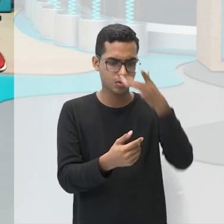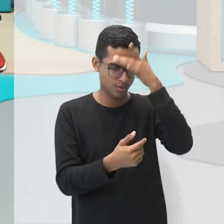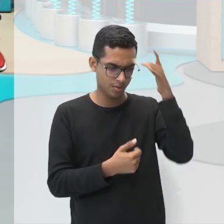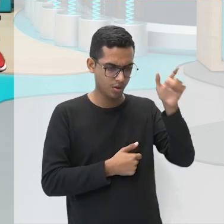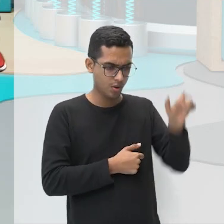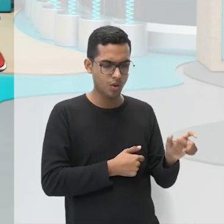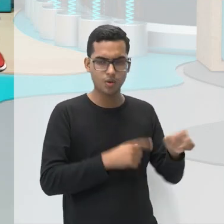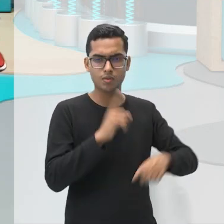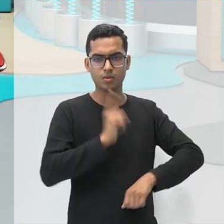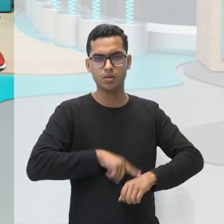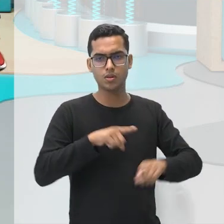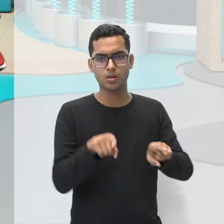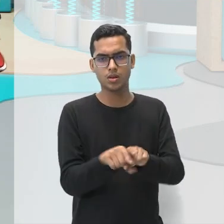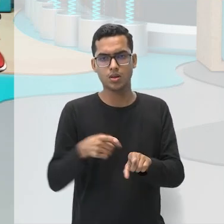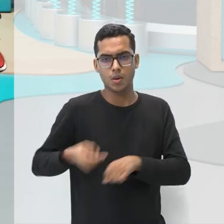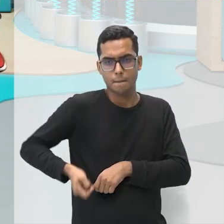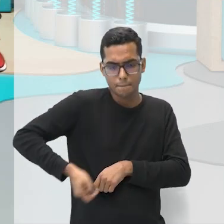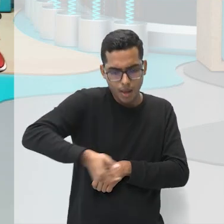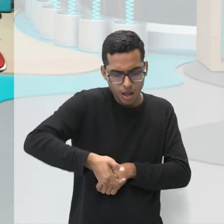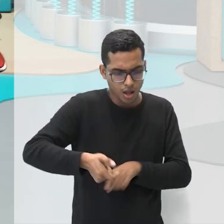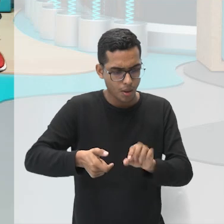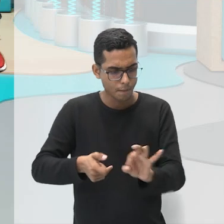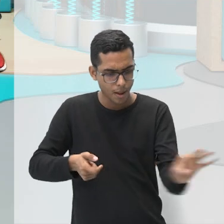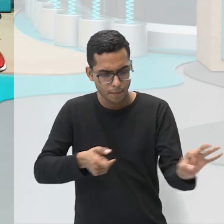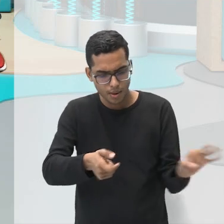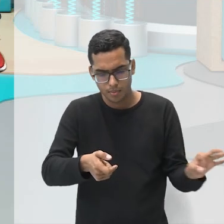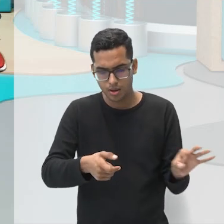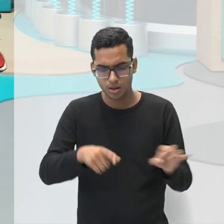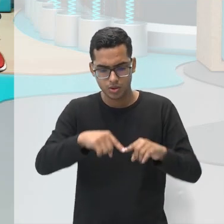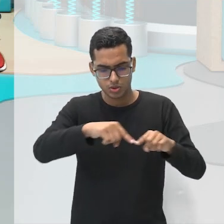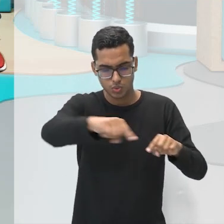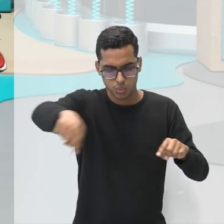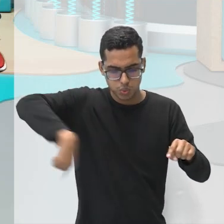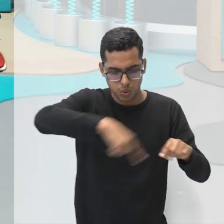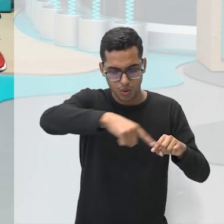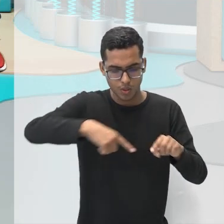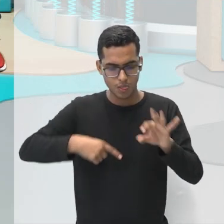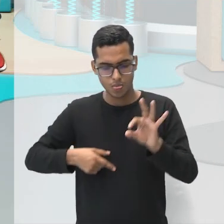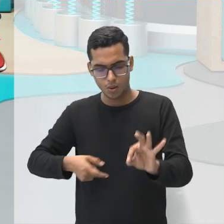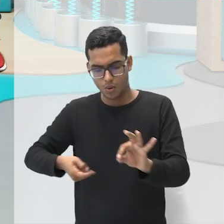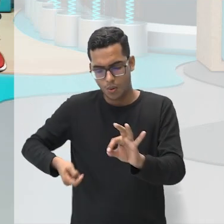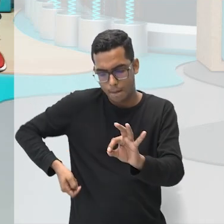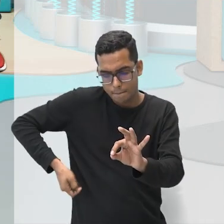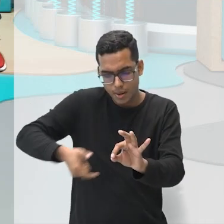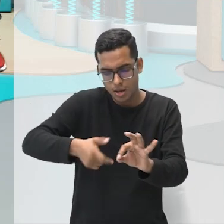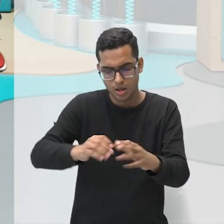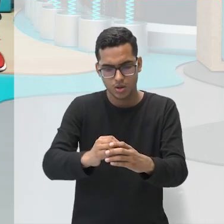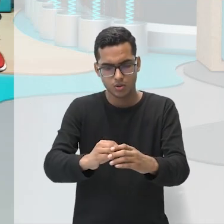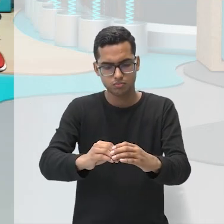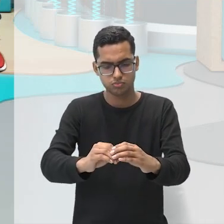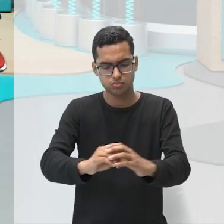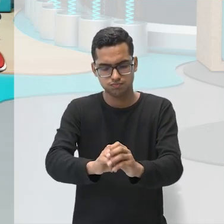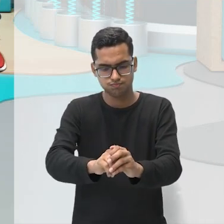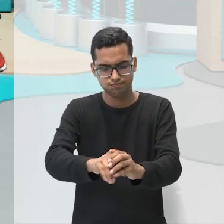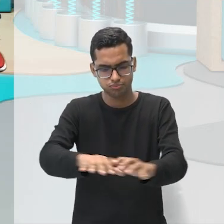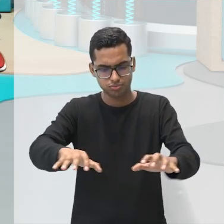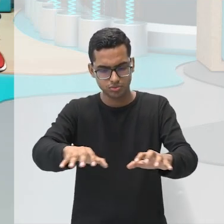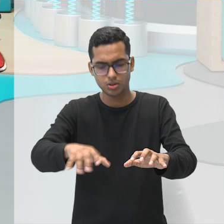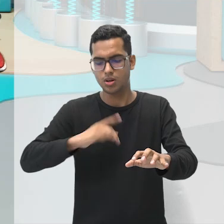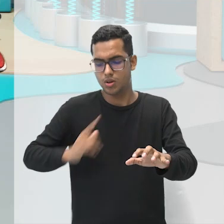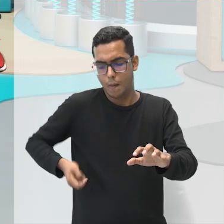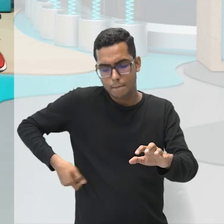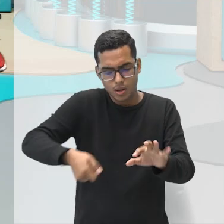tornam posse do jogador que as excluiu, aquele que conseguiu tirar, né? Elas passam a ser, se eu joguei e tirei a bolinha, ela passa a ser